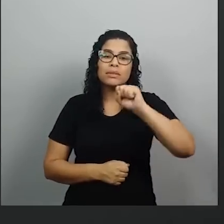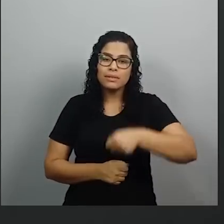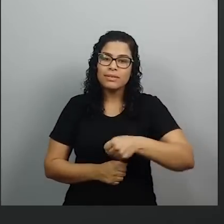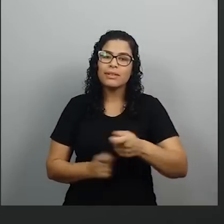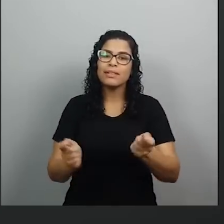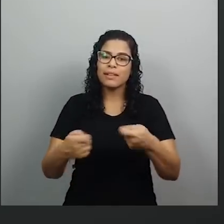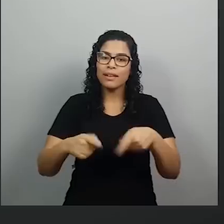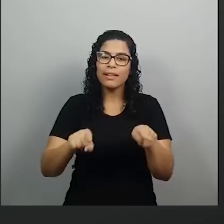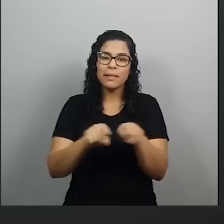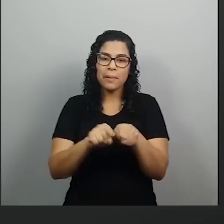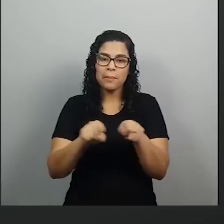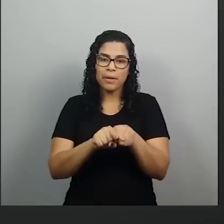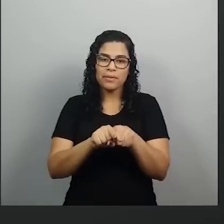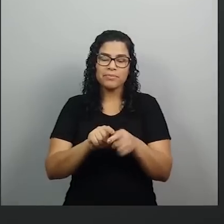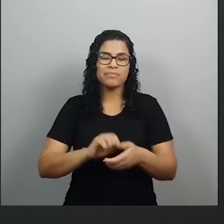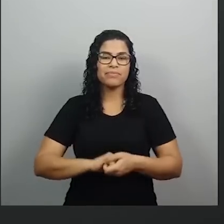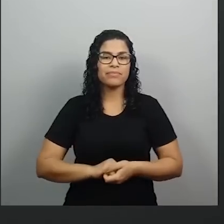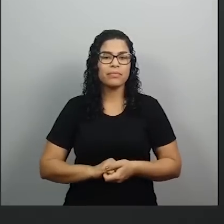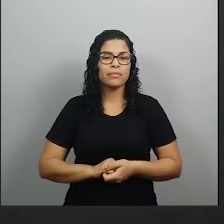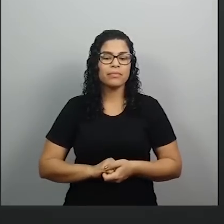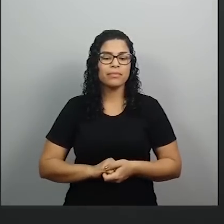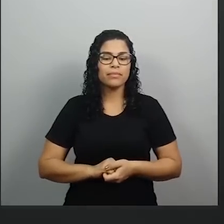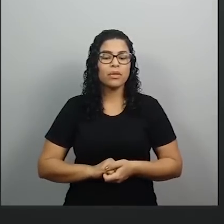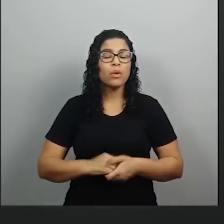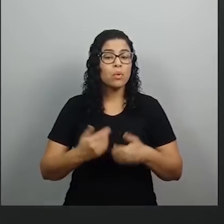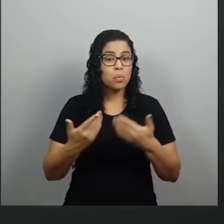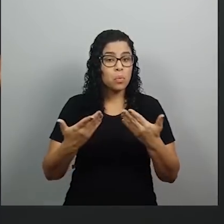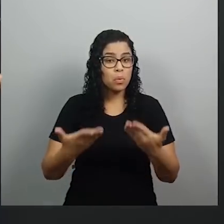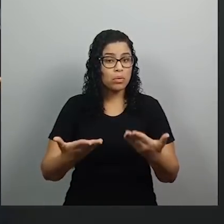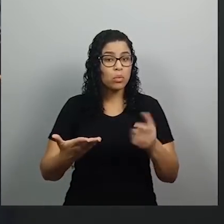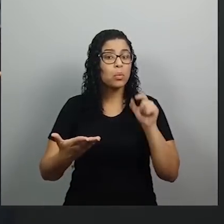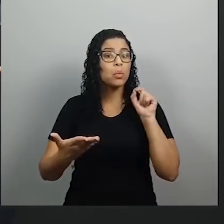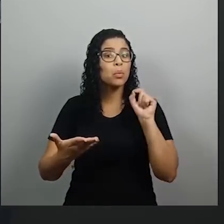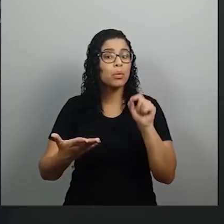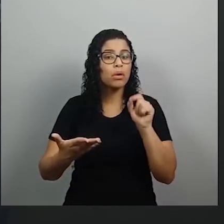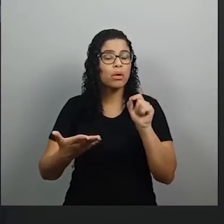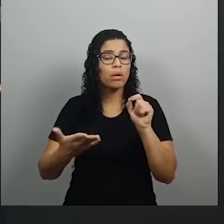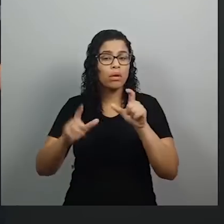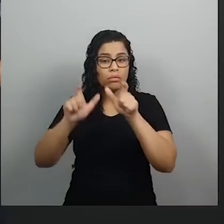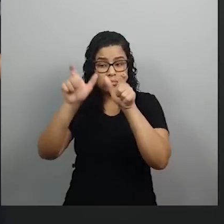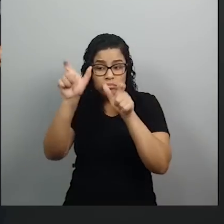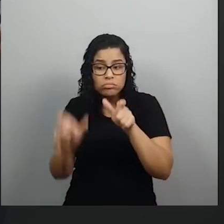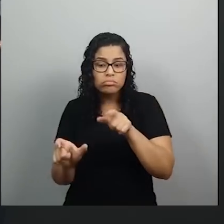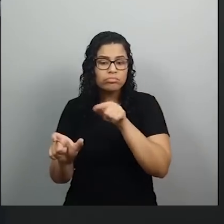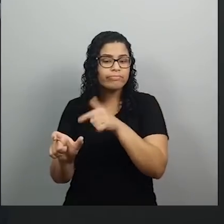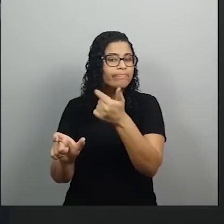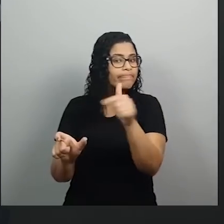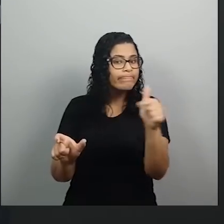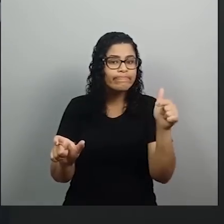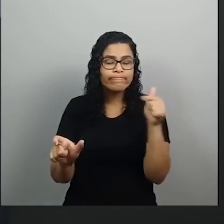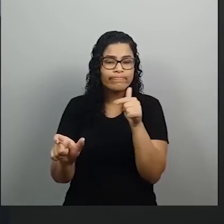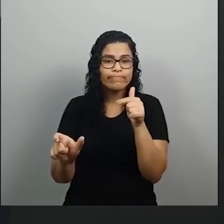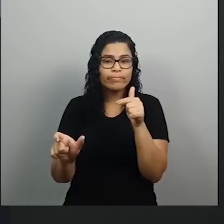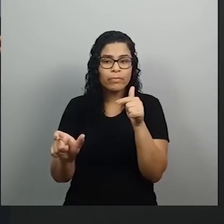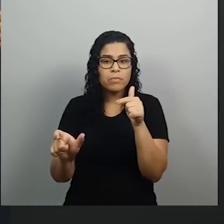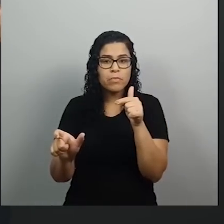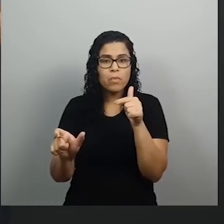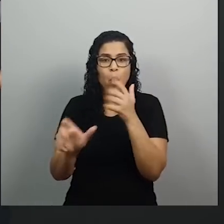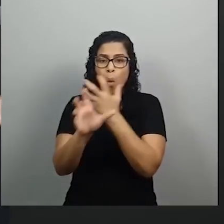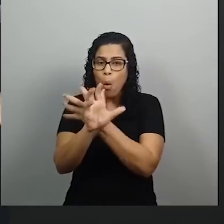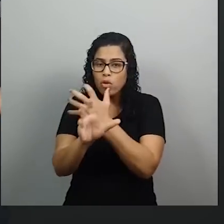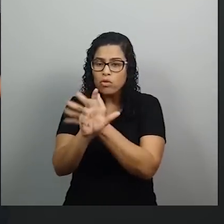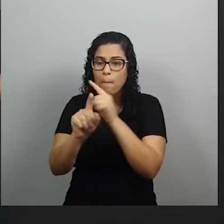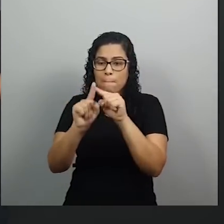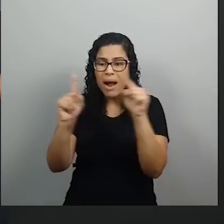a moldagem ou impressão? É quando o ser ele não está ali, a sua estrutura, porém